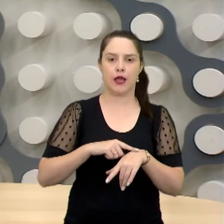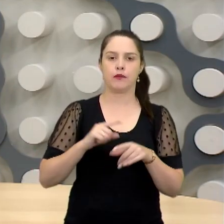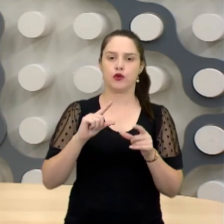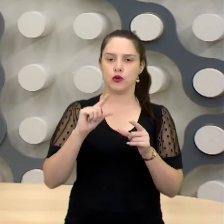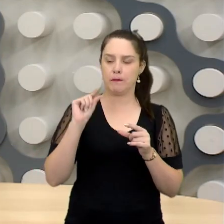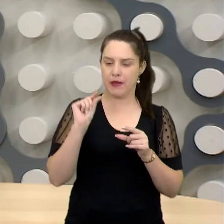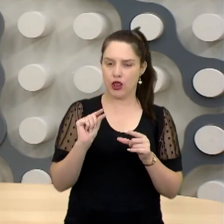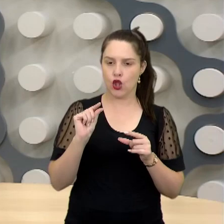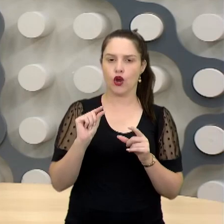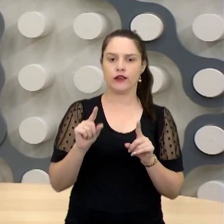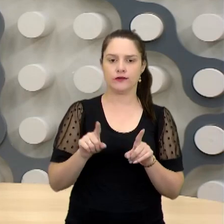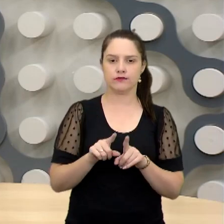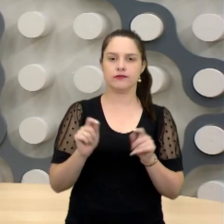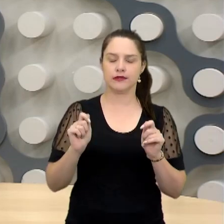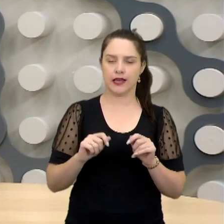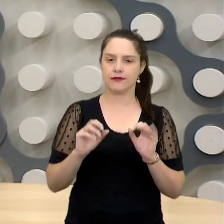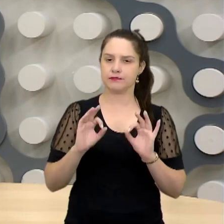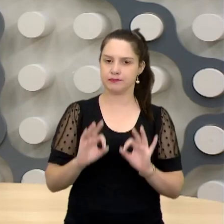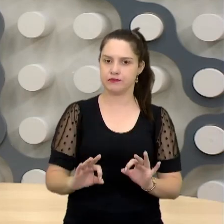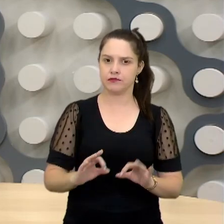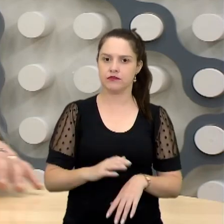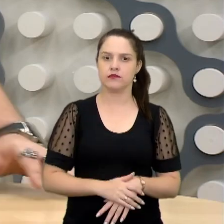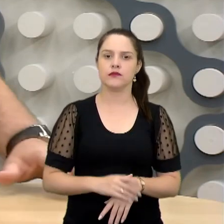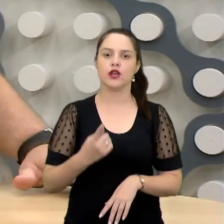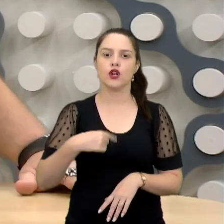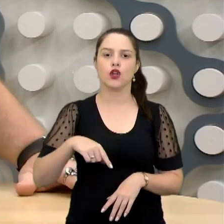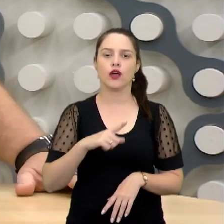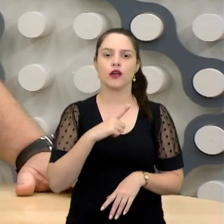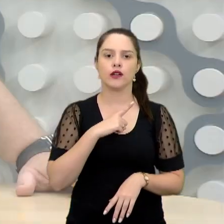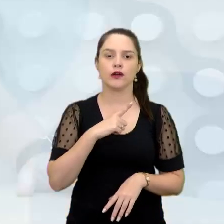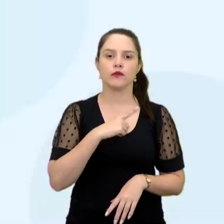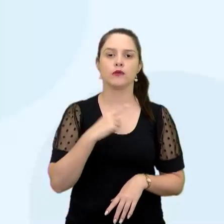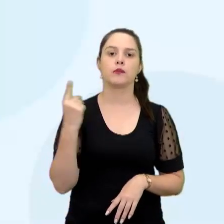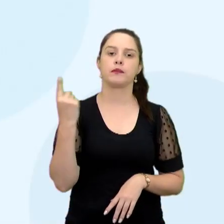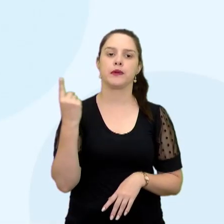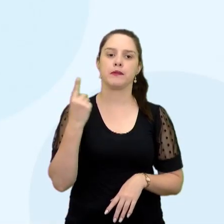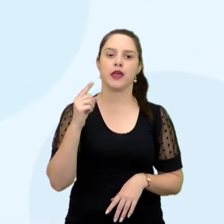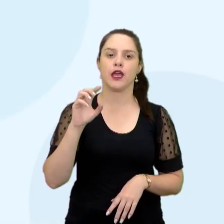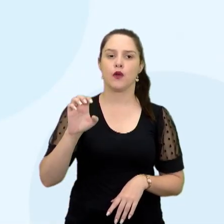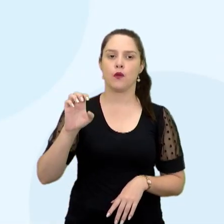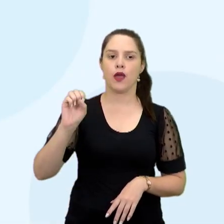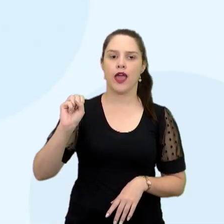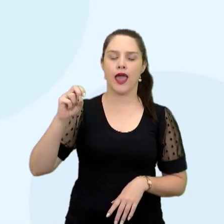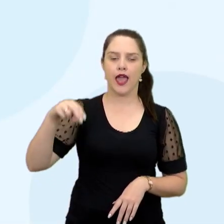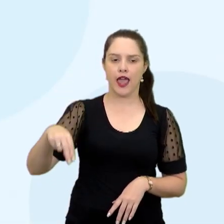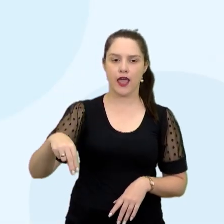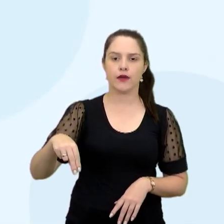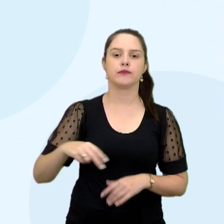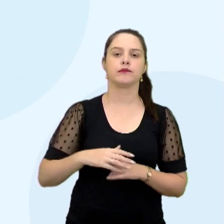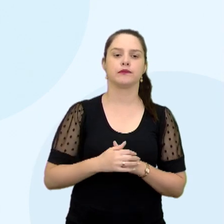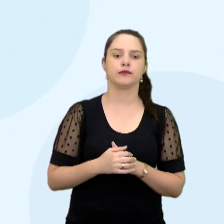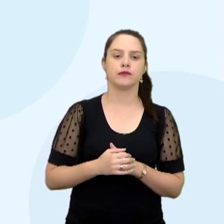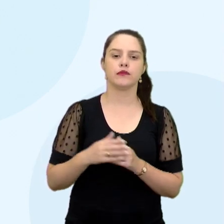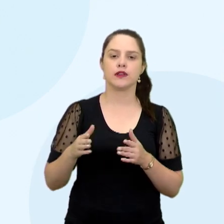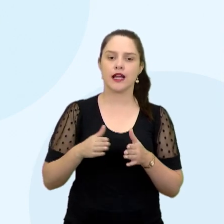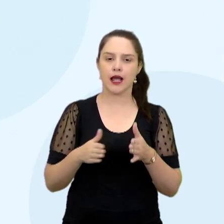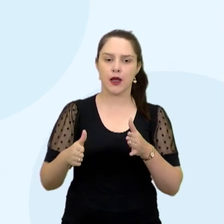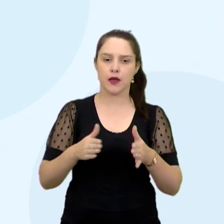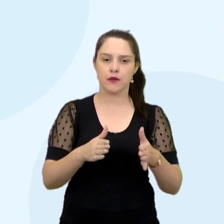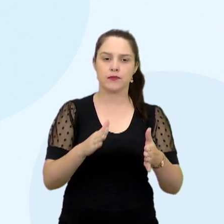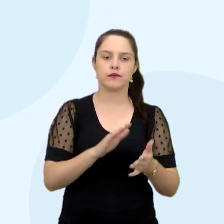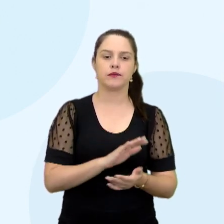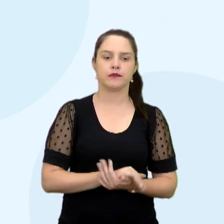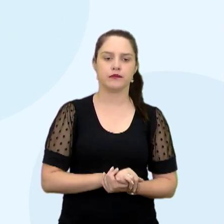menor do que os outros, tá certo? E aí nós temos aí o primeiro éon que a gente vai ver, né, que é do período pré-cambriano aí, é o